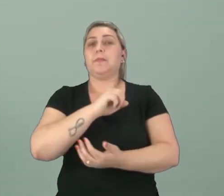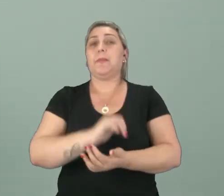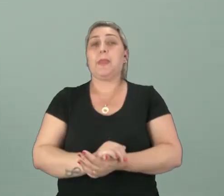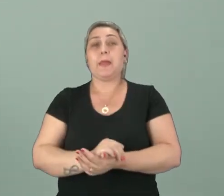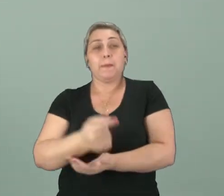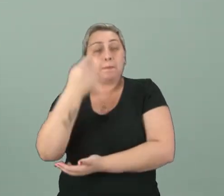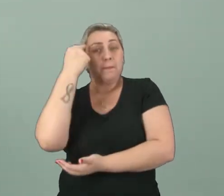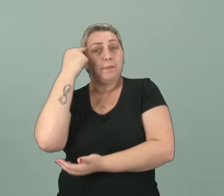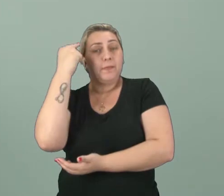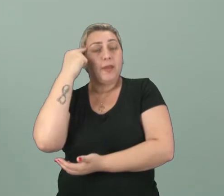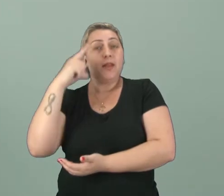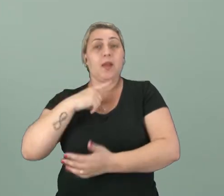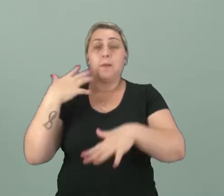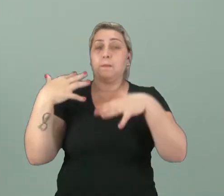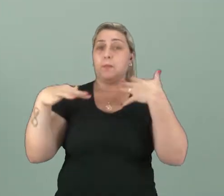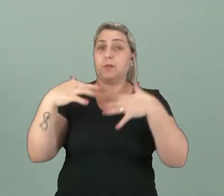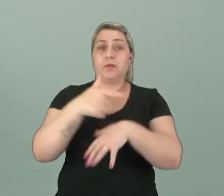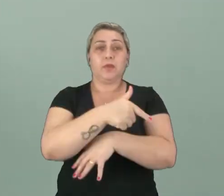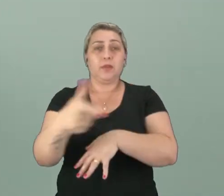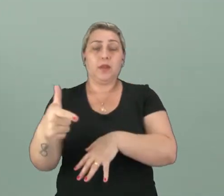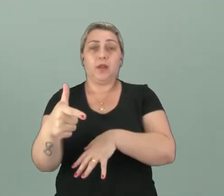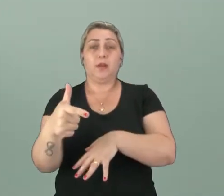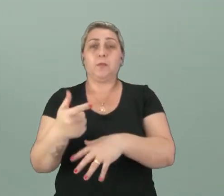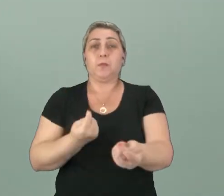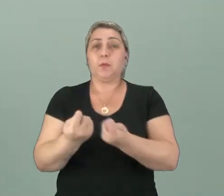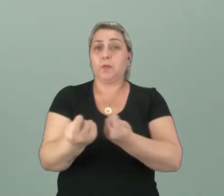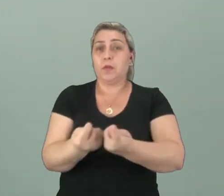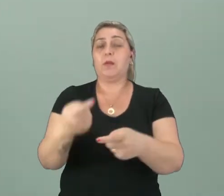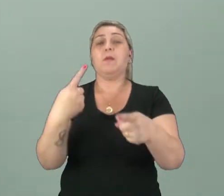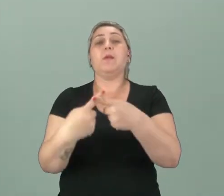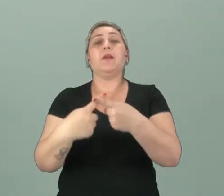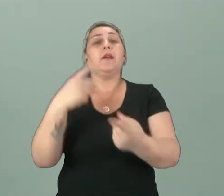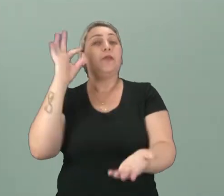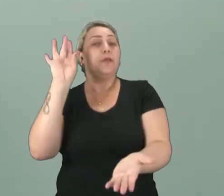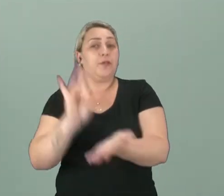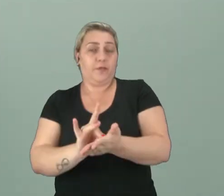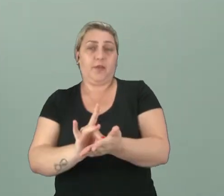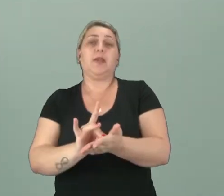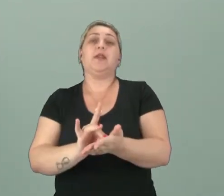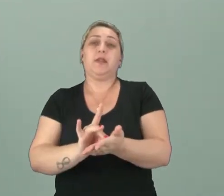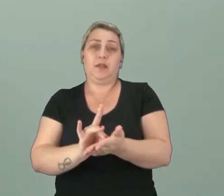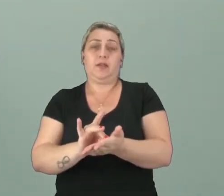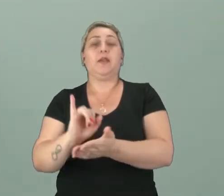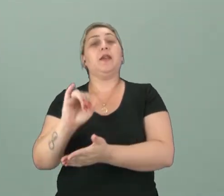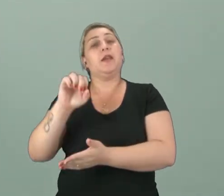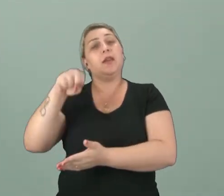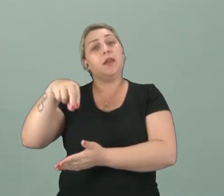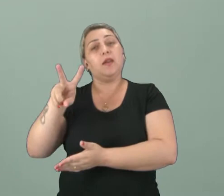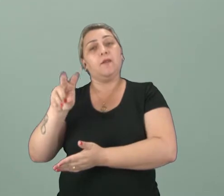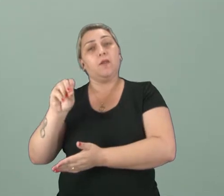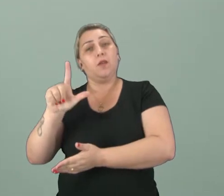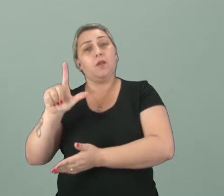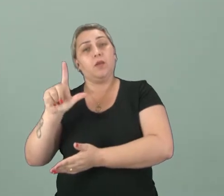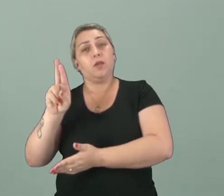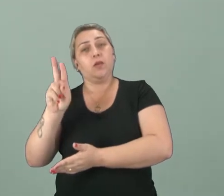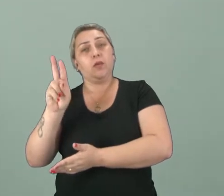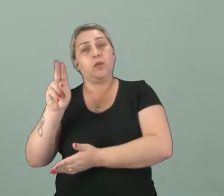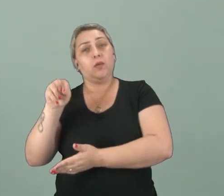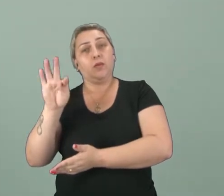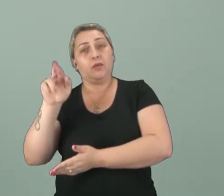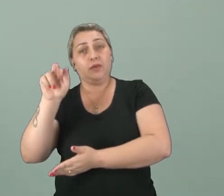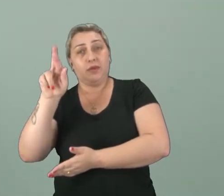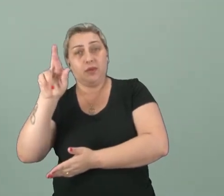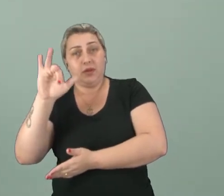dá a impressão de que é um movimento que nós não temos controle, porque realmente é um movimento do tipo involuntário. Então a gente não